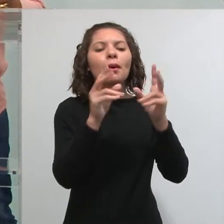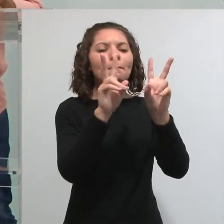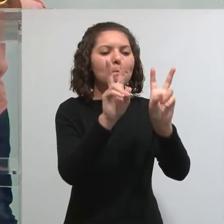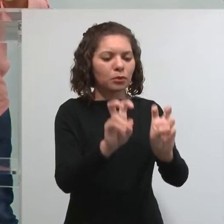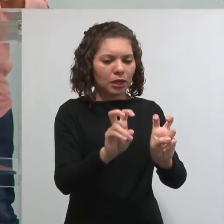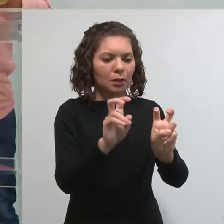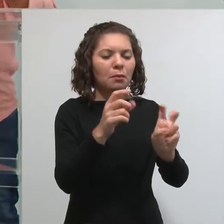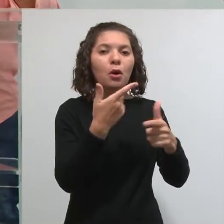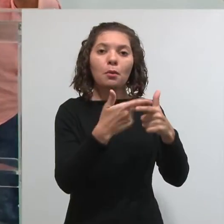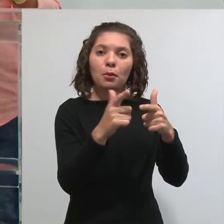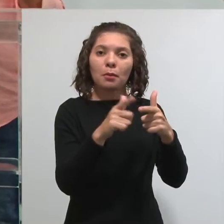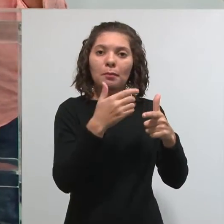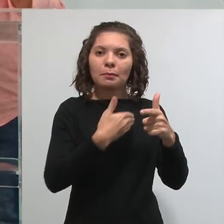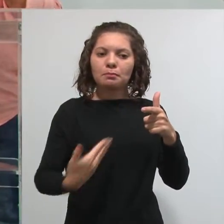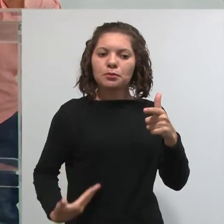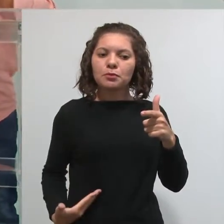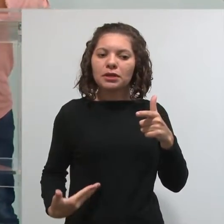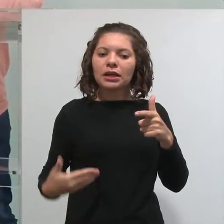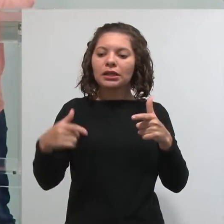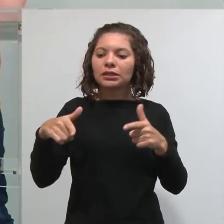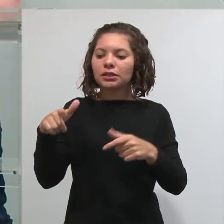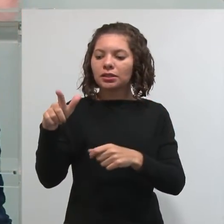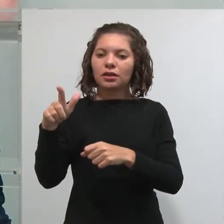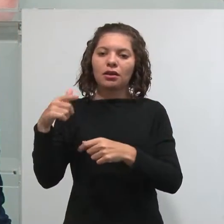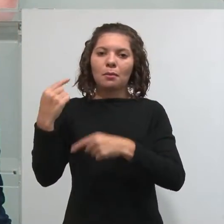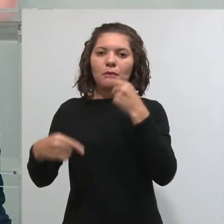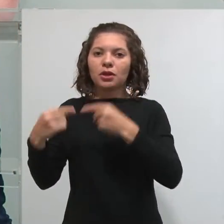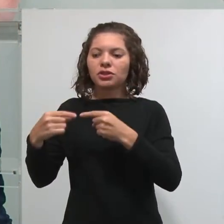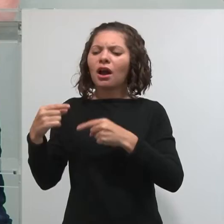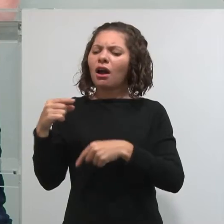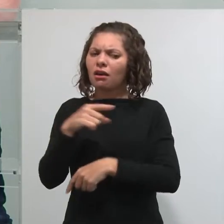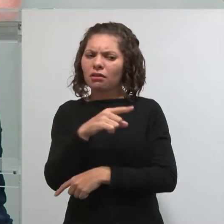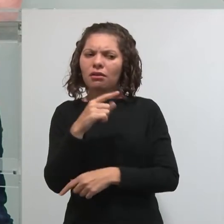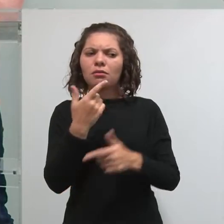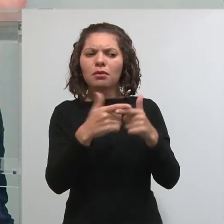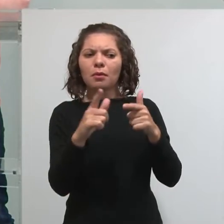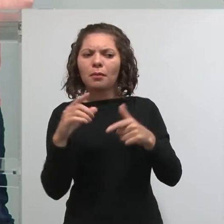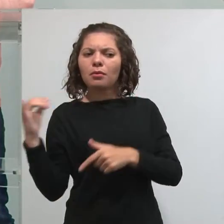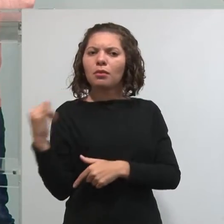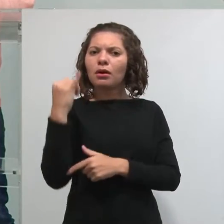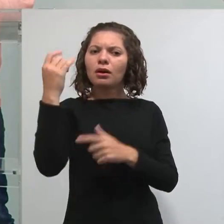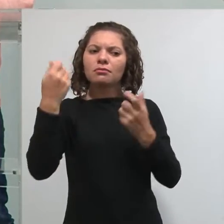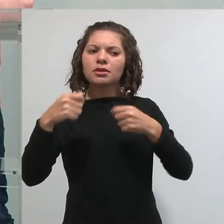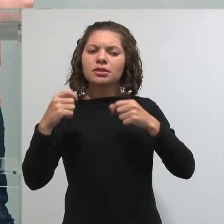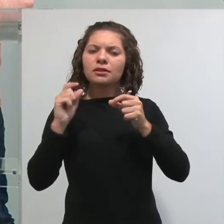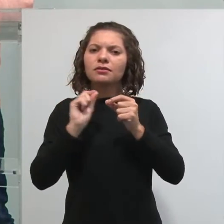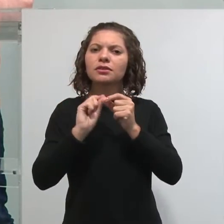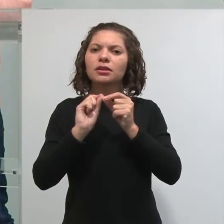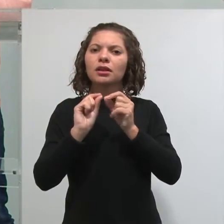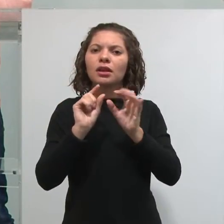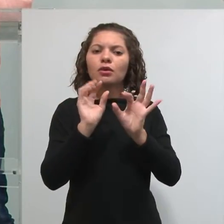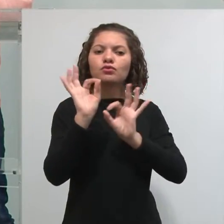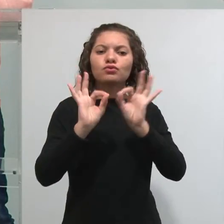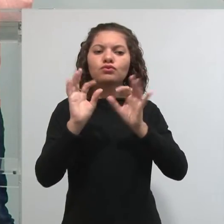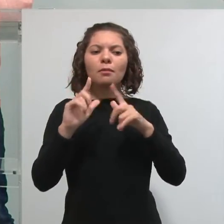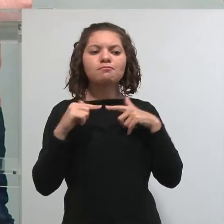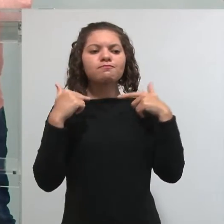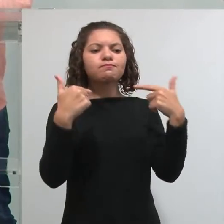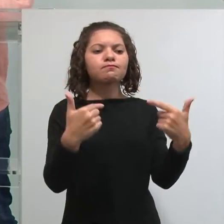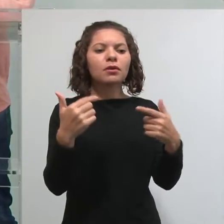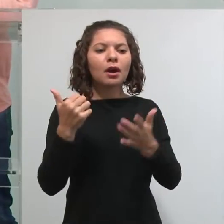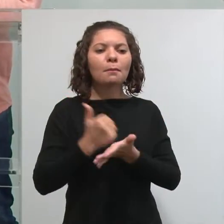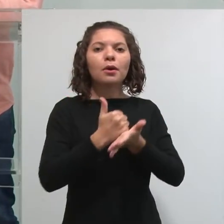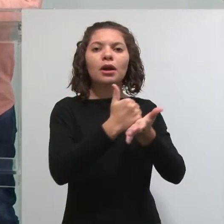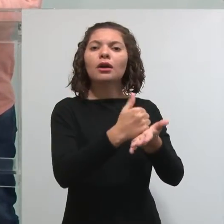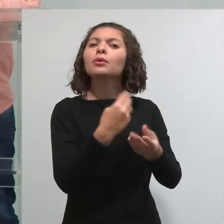público se torna de fato relevante para ser incluída na agenda governamental, para poder, a partir disso, o governo tomar ação? Né? E